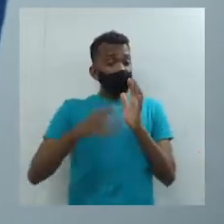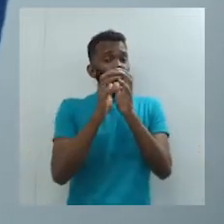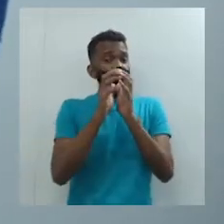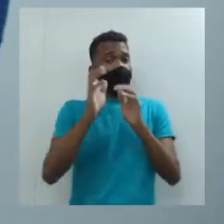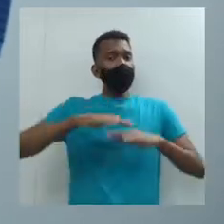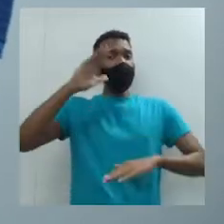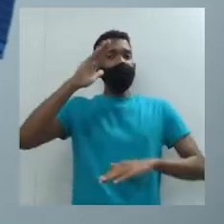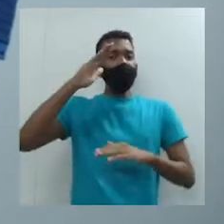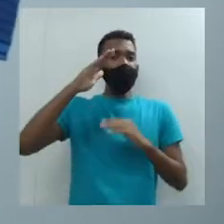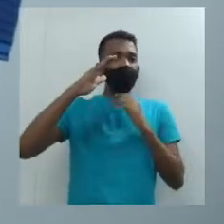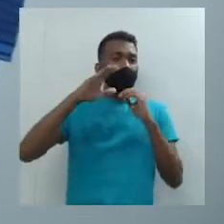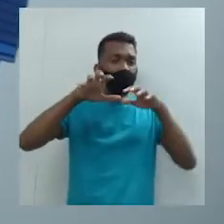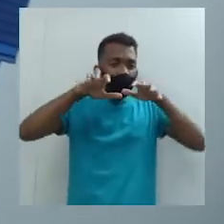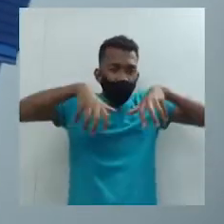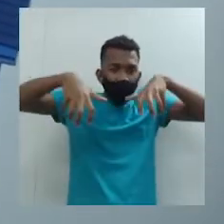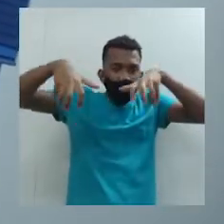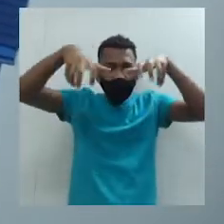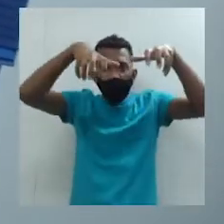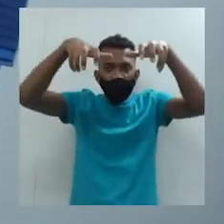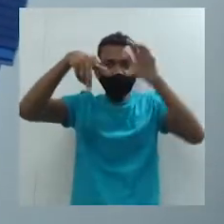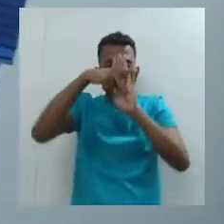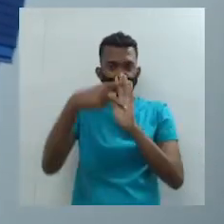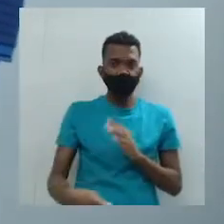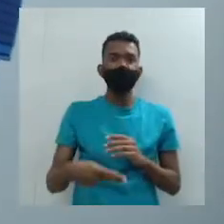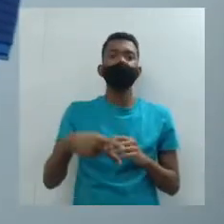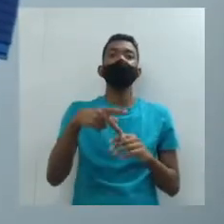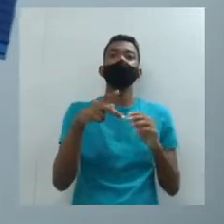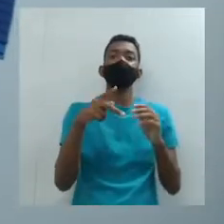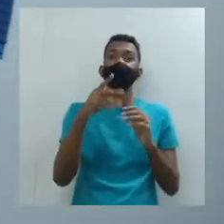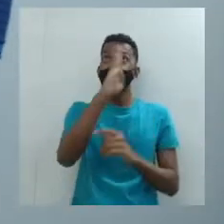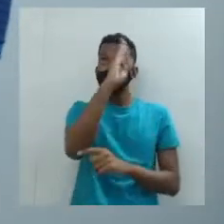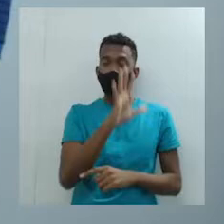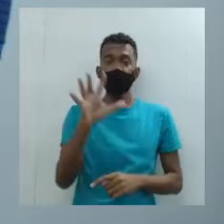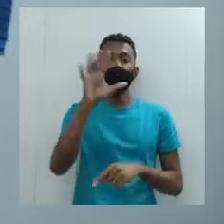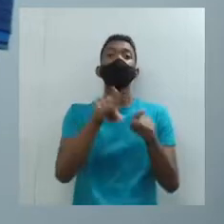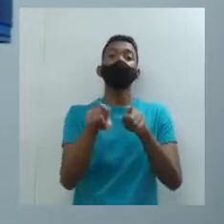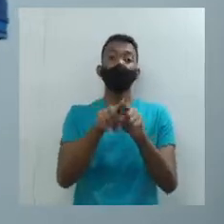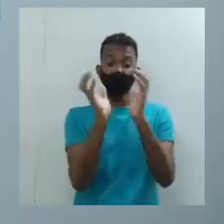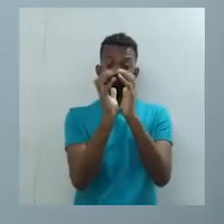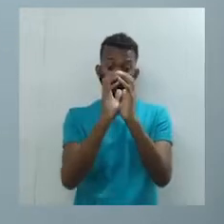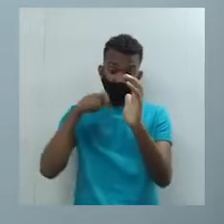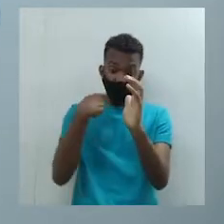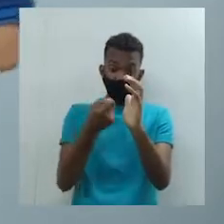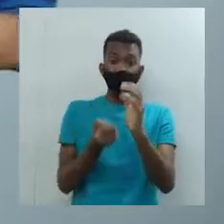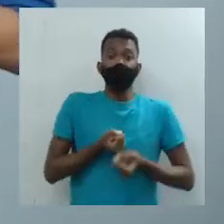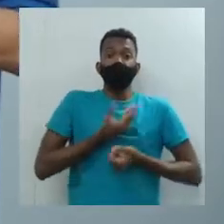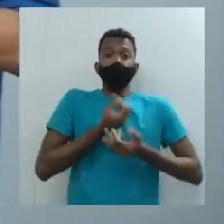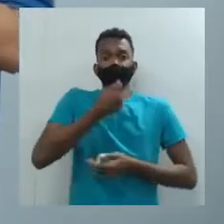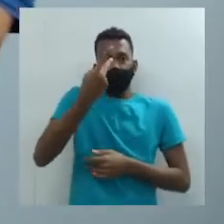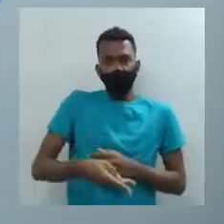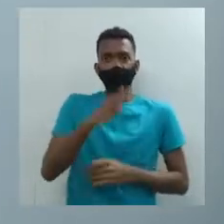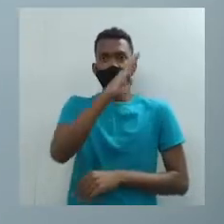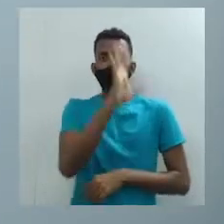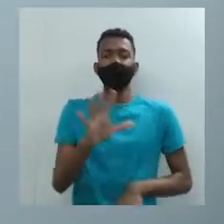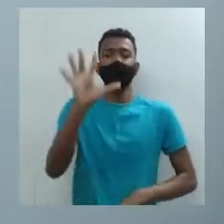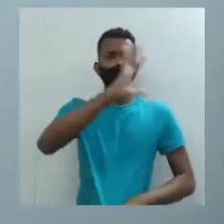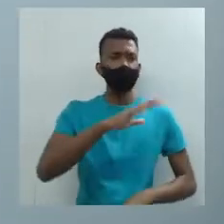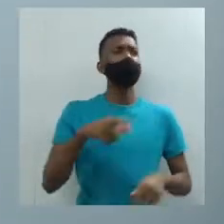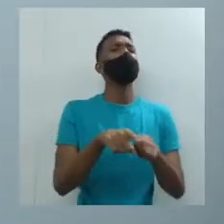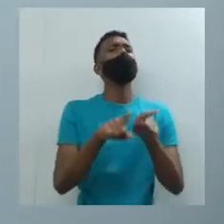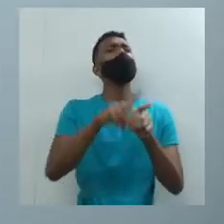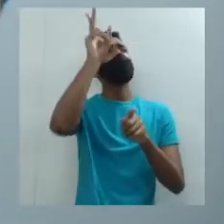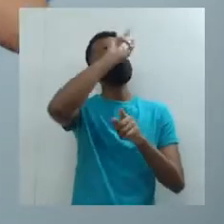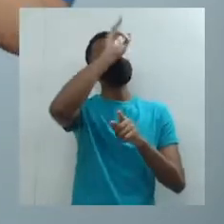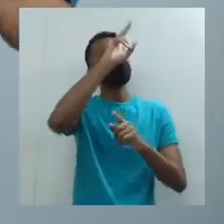mais assombrada do Brasil. Nós podemos dizer também que Recife é uma das cidades mais poéticas do Brasil. E lembrar um ponto importante